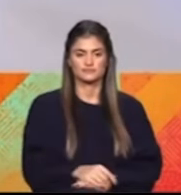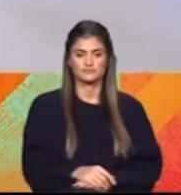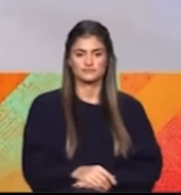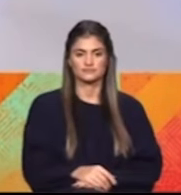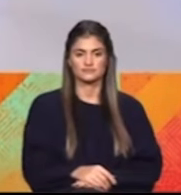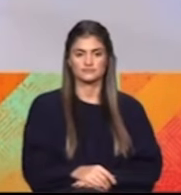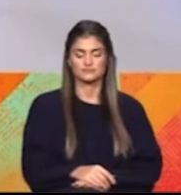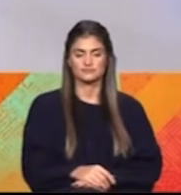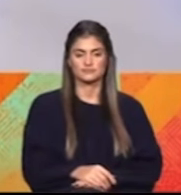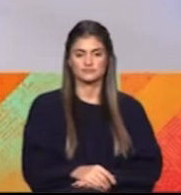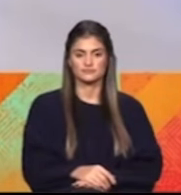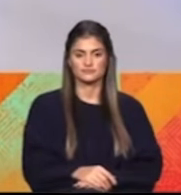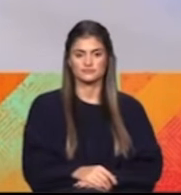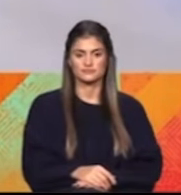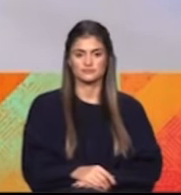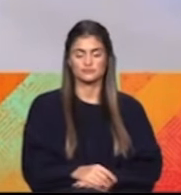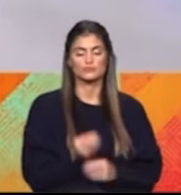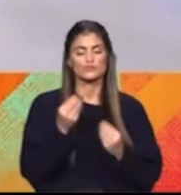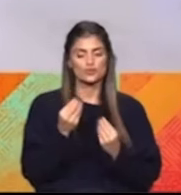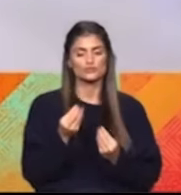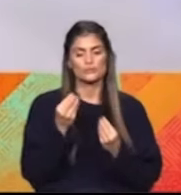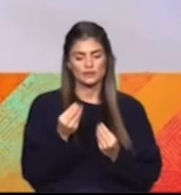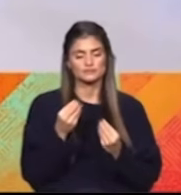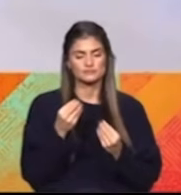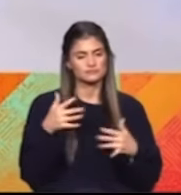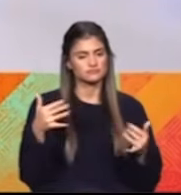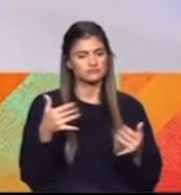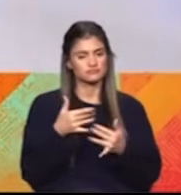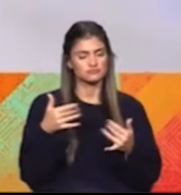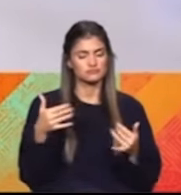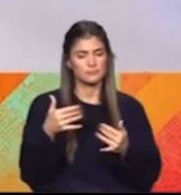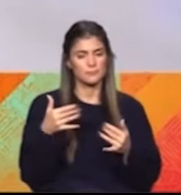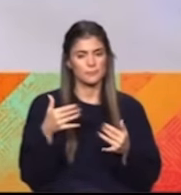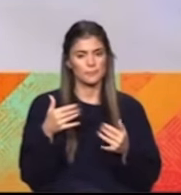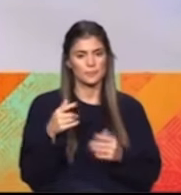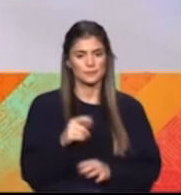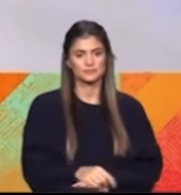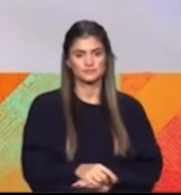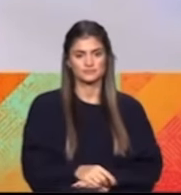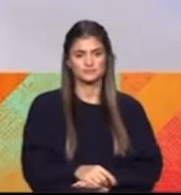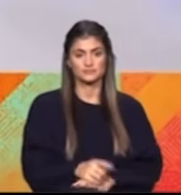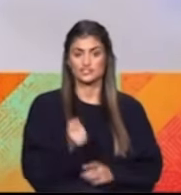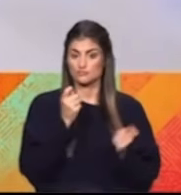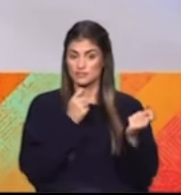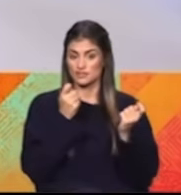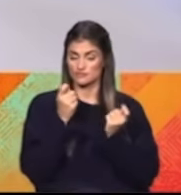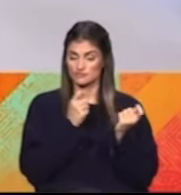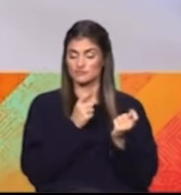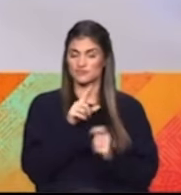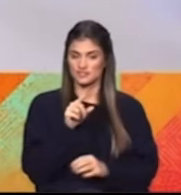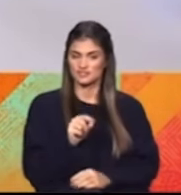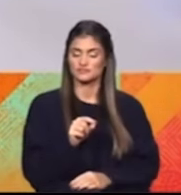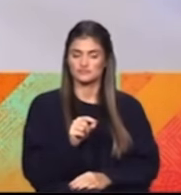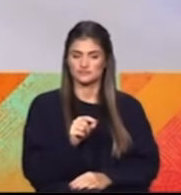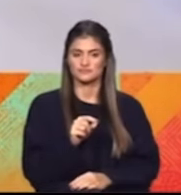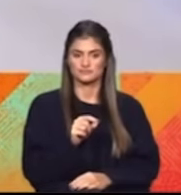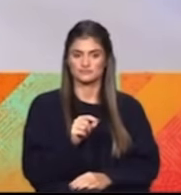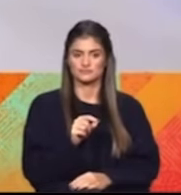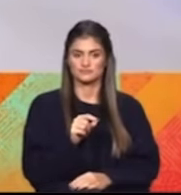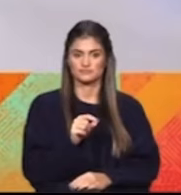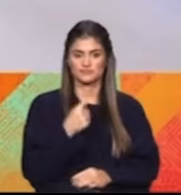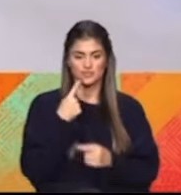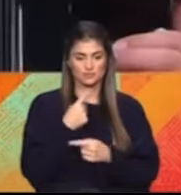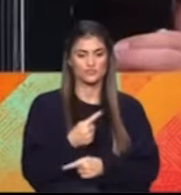dedilhação muito bem definida. A expressão, há pouco comentávamos aqui, a expressão que ele